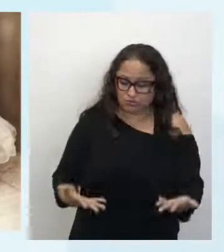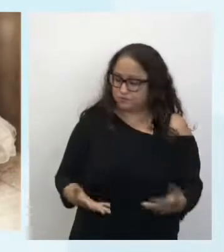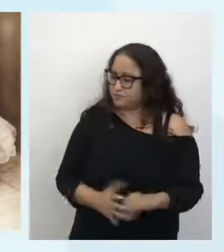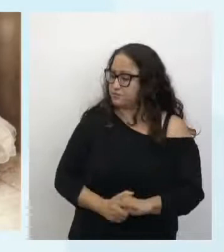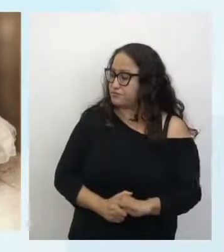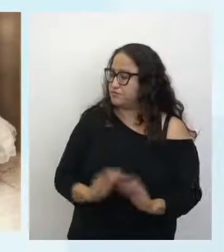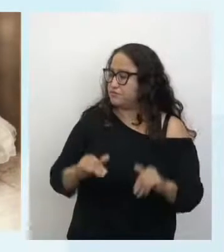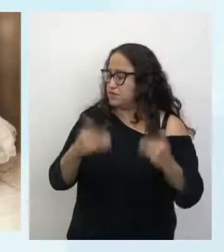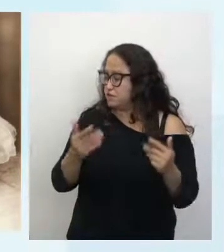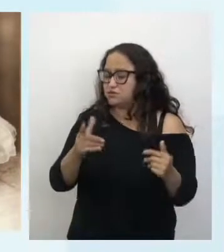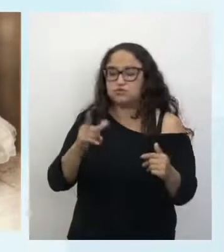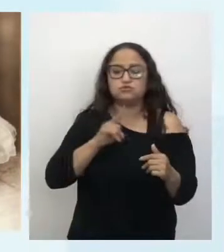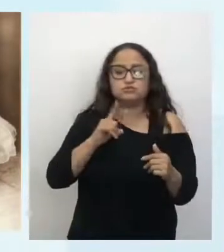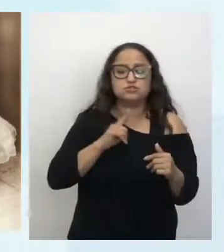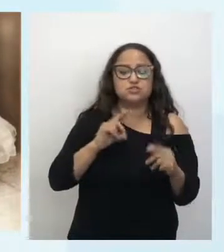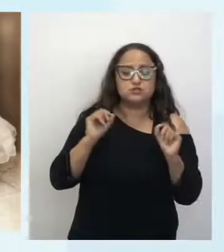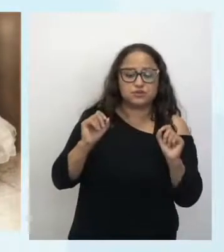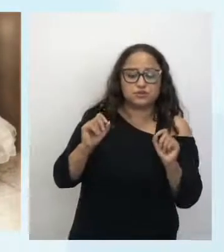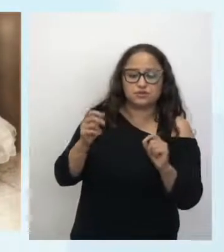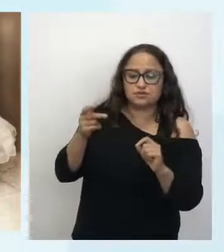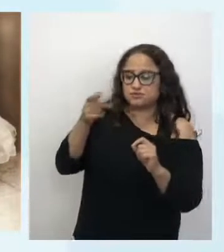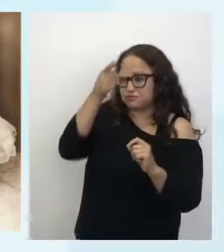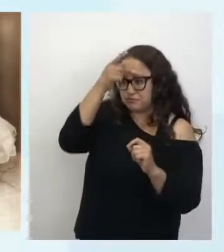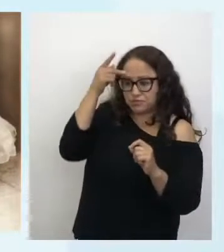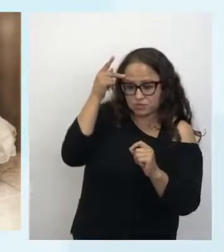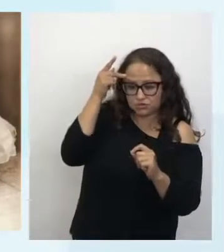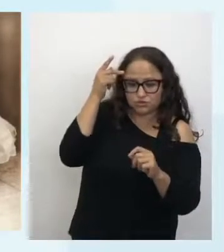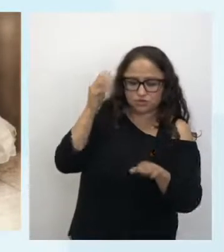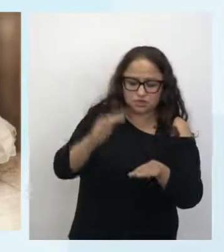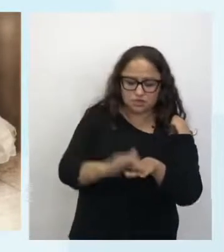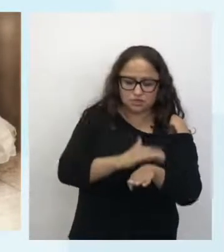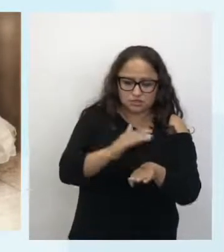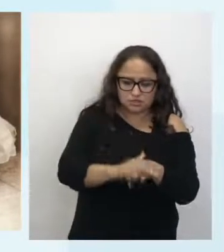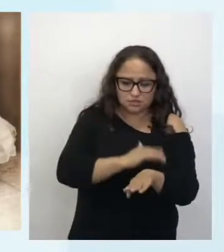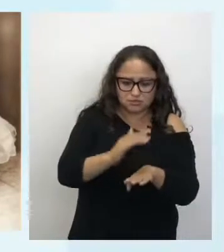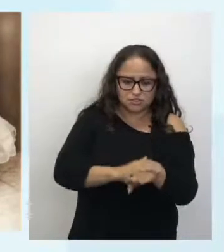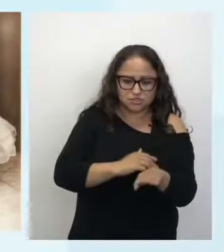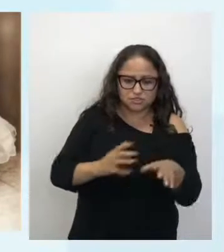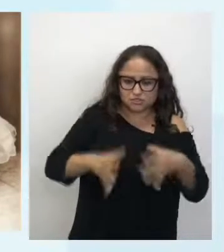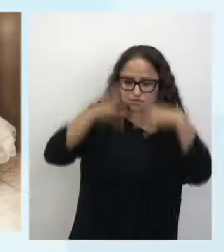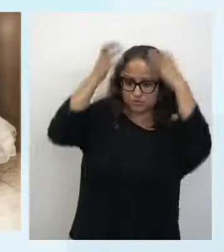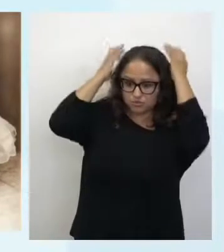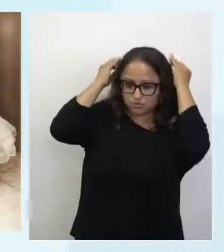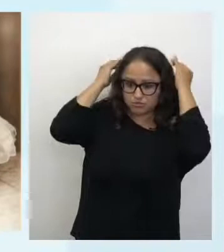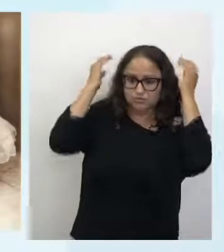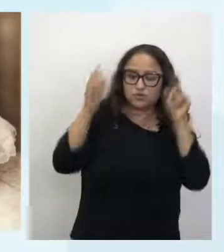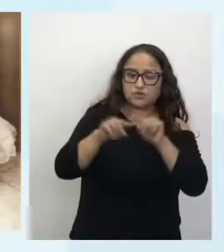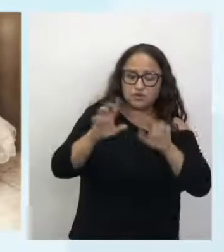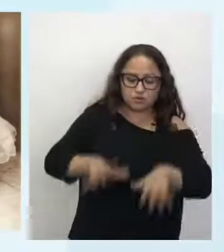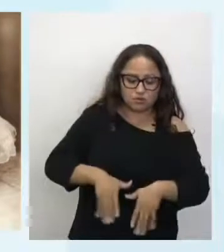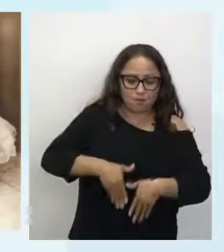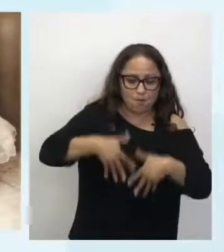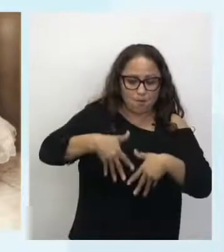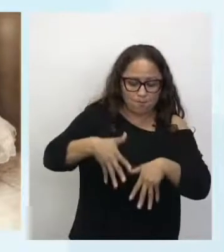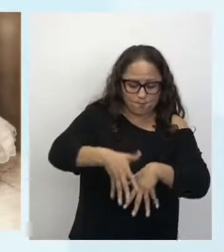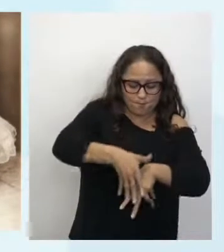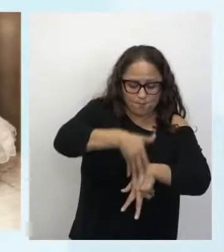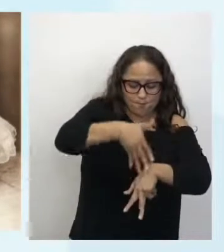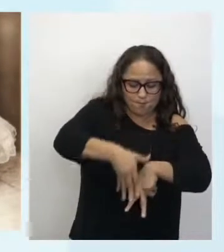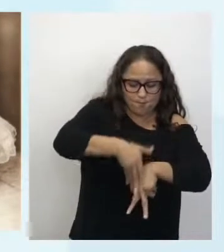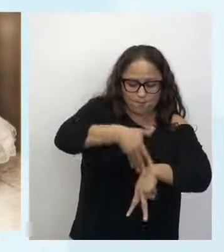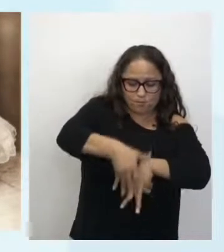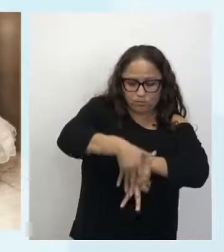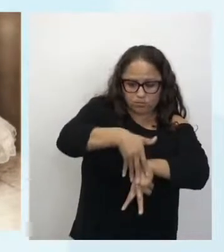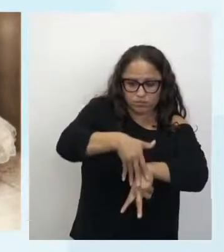Então, nós temos aí os figurinos, as malhas, as sapatilhas, as coquilhas, né, no caso dos meninos, né, para proteger o corpo,